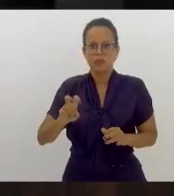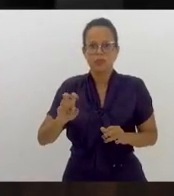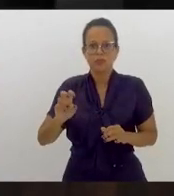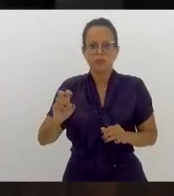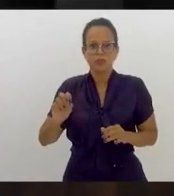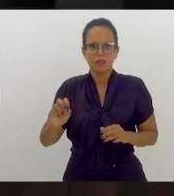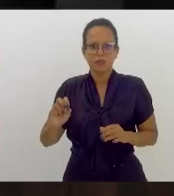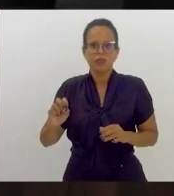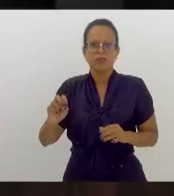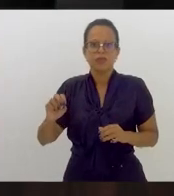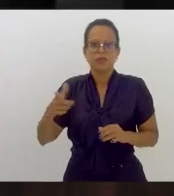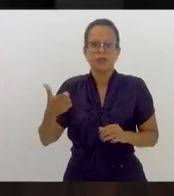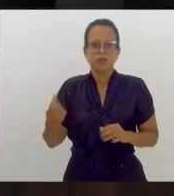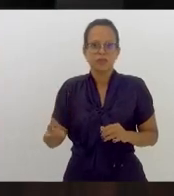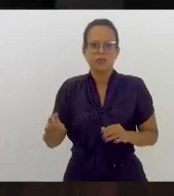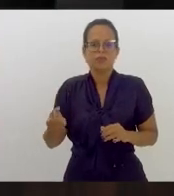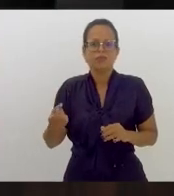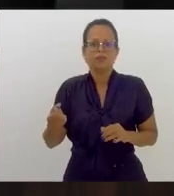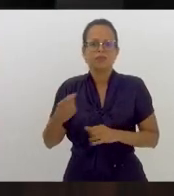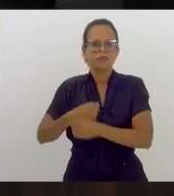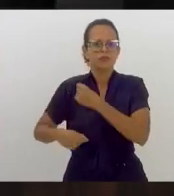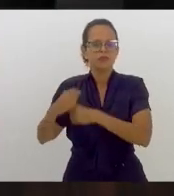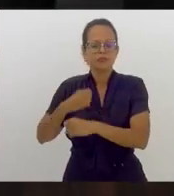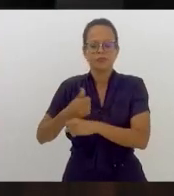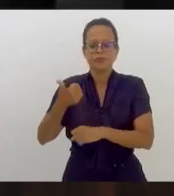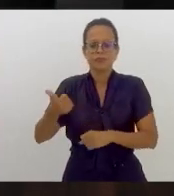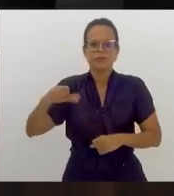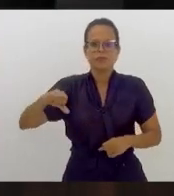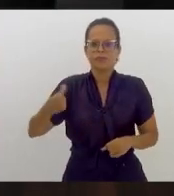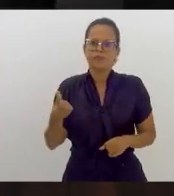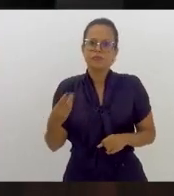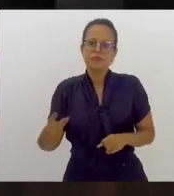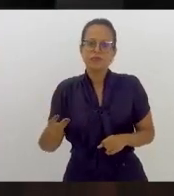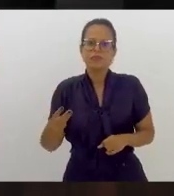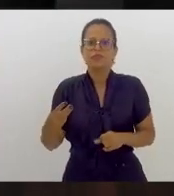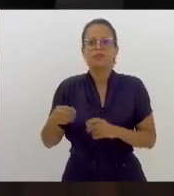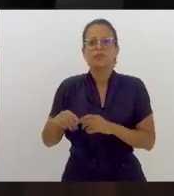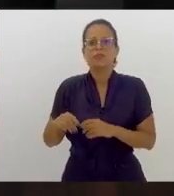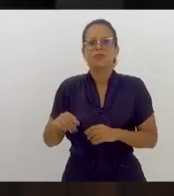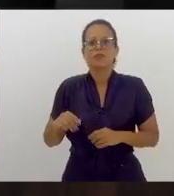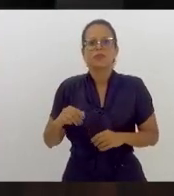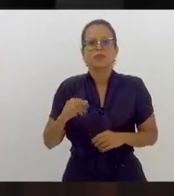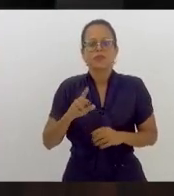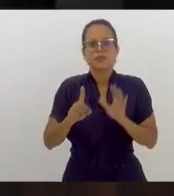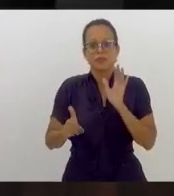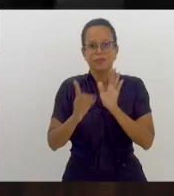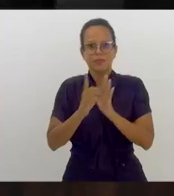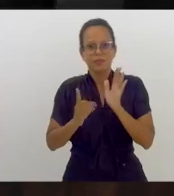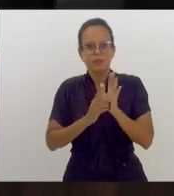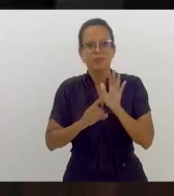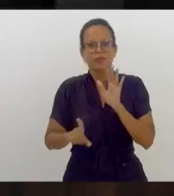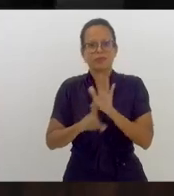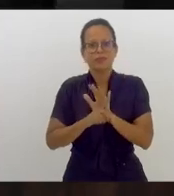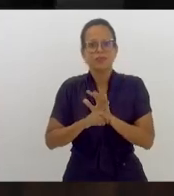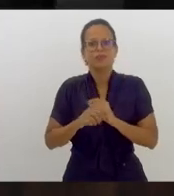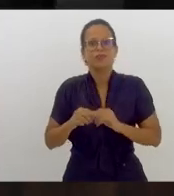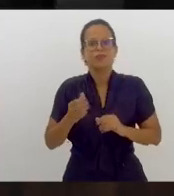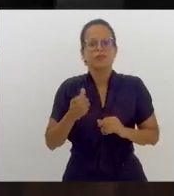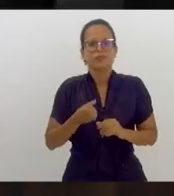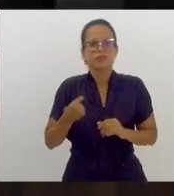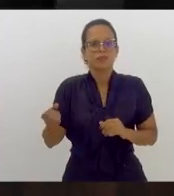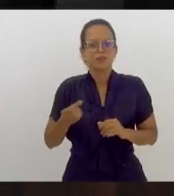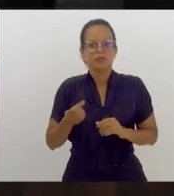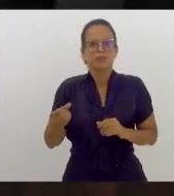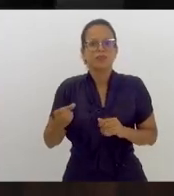5.265, de 26 de novembro de 63, e ainda o decreto-lei 667, de 2 de julho de 67, artigo 26, pendente